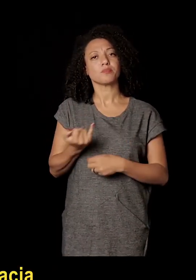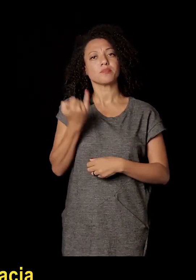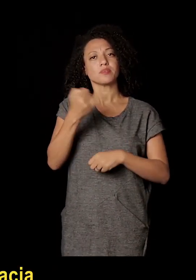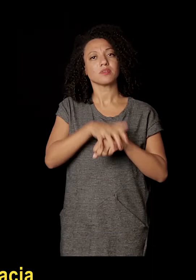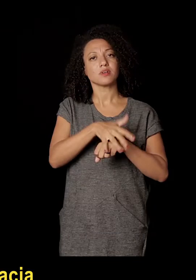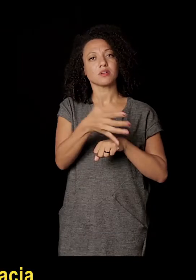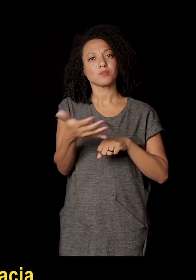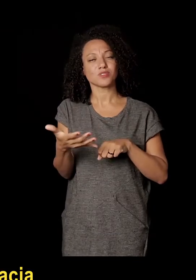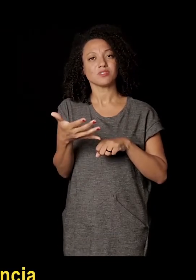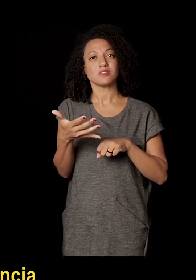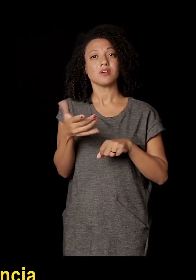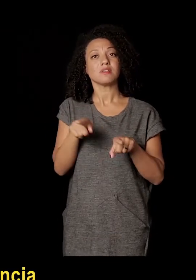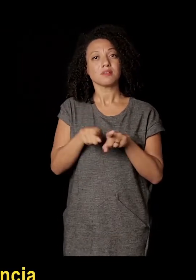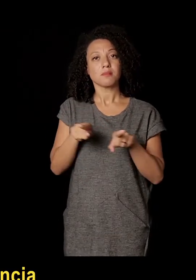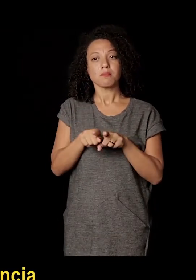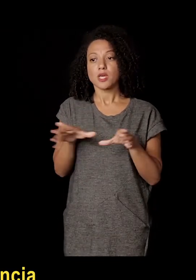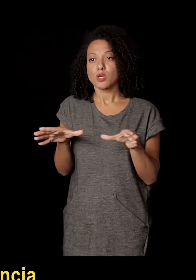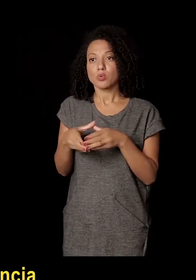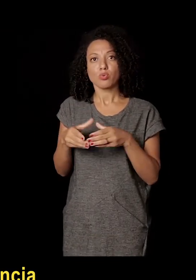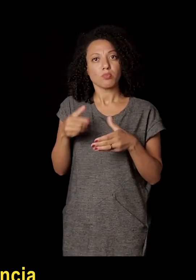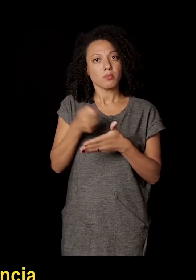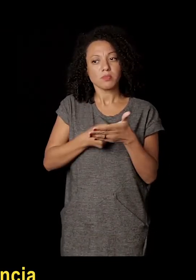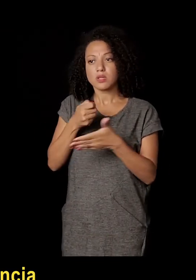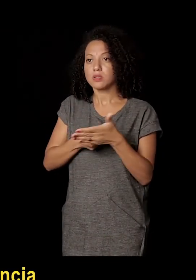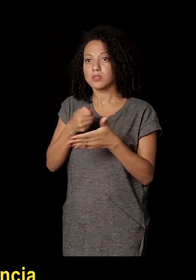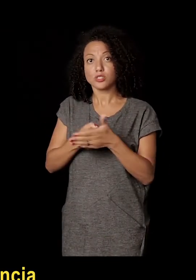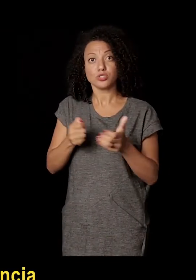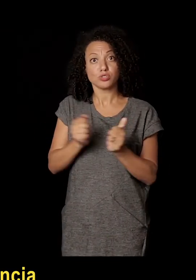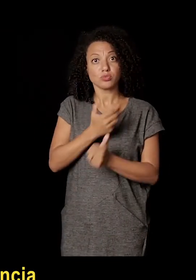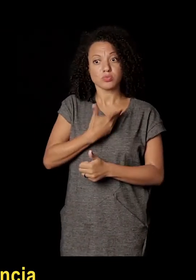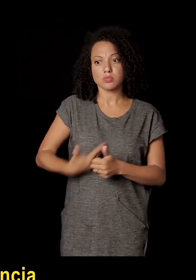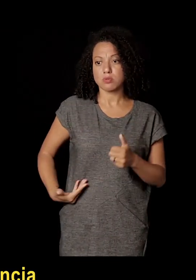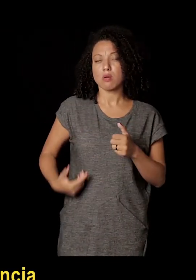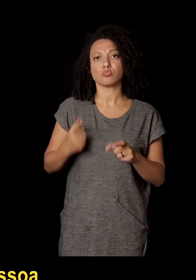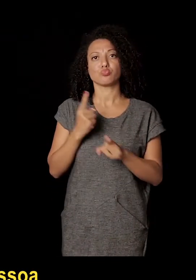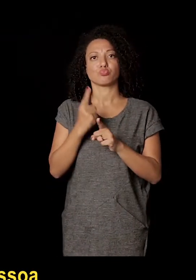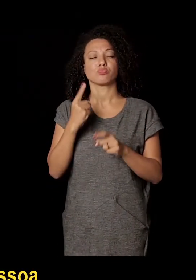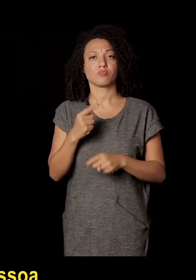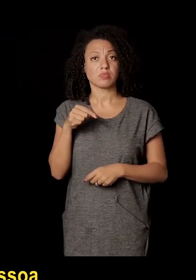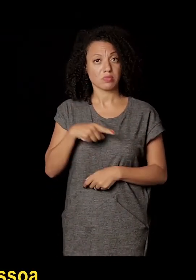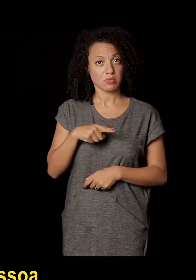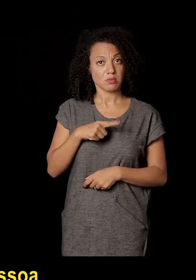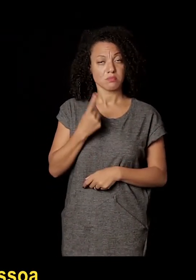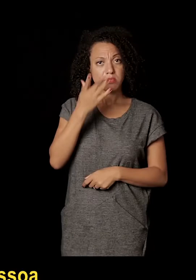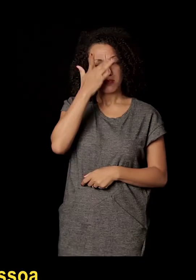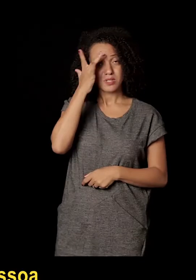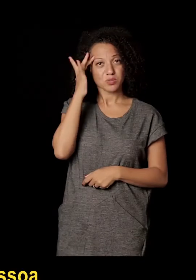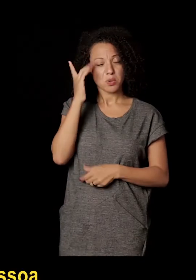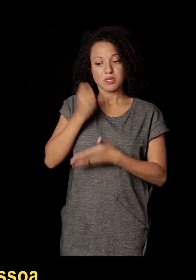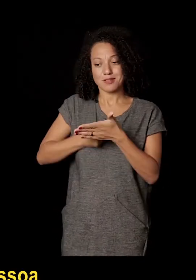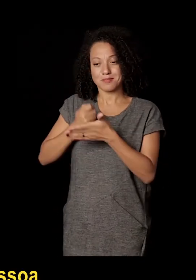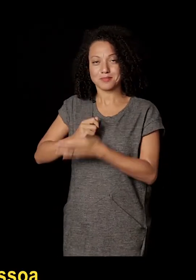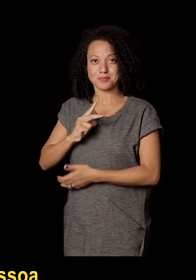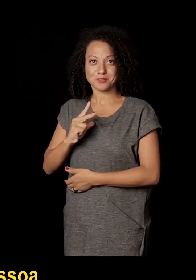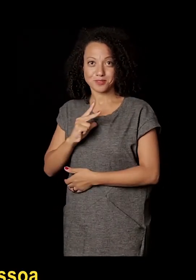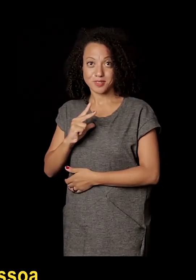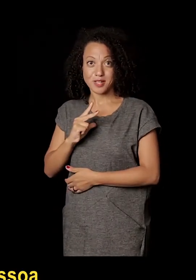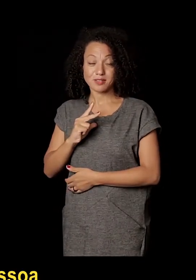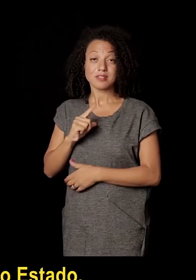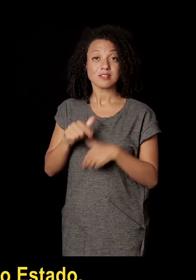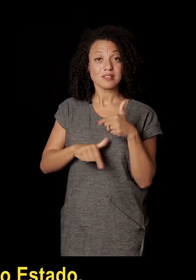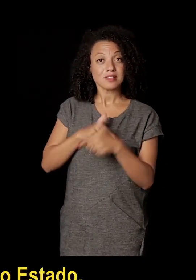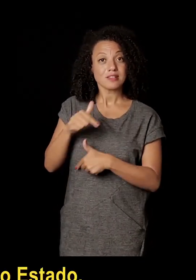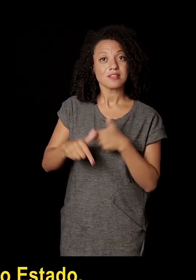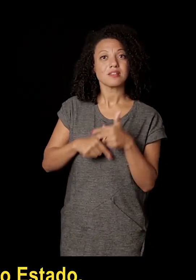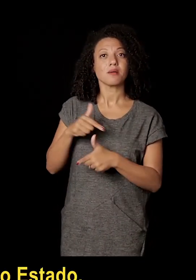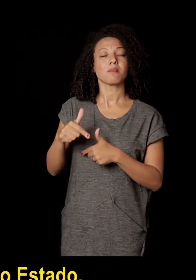da democracia e do encontro dessa militância com a participação do Estado. E a gente tem aqui uma pessoa que tem a sua militância pessoal e que está